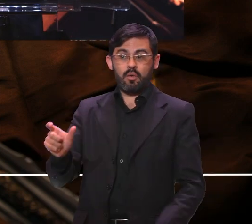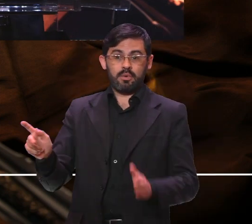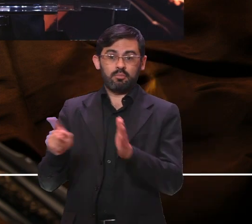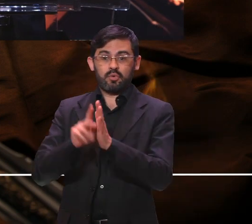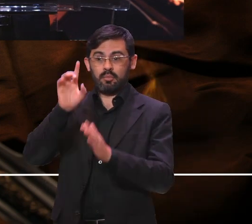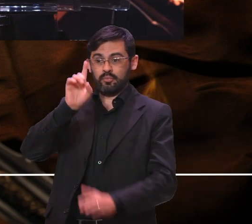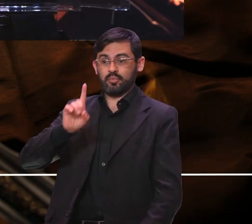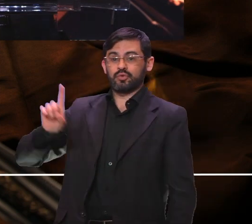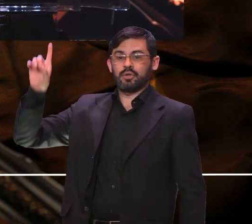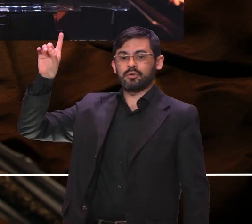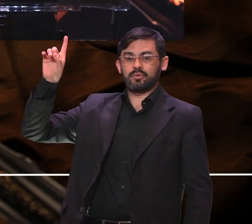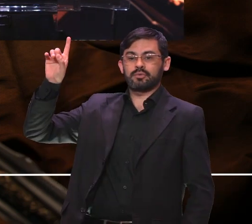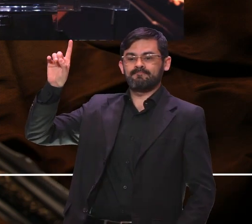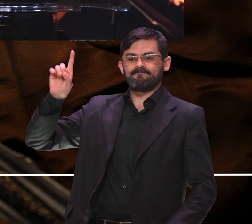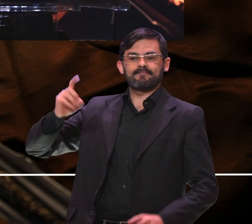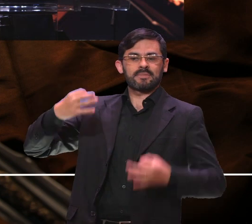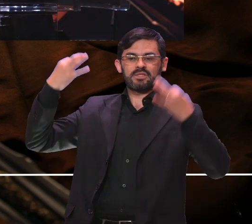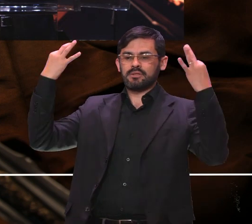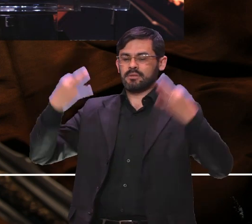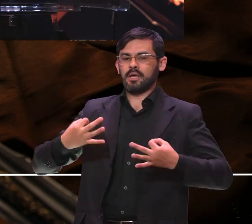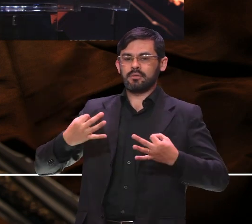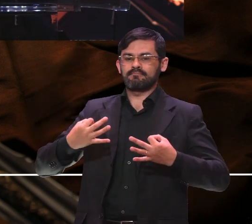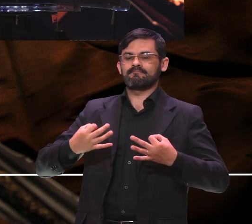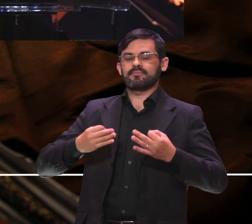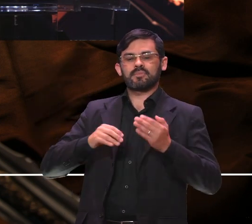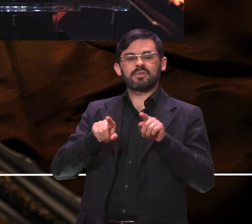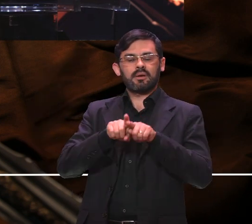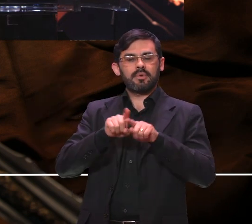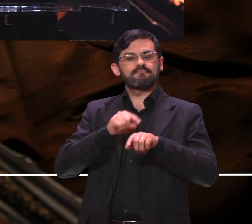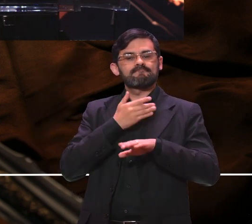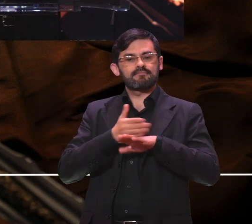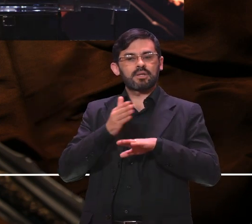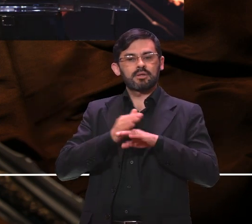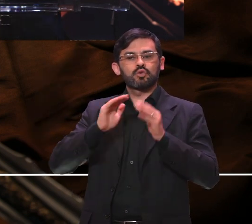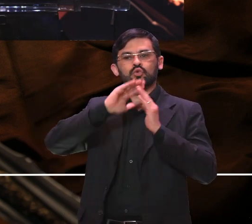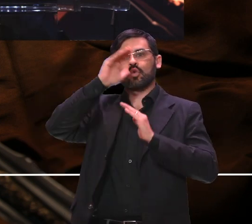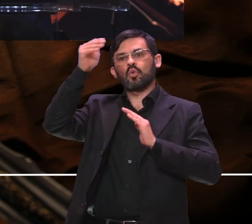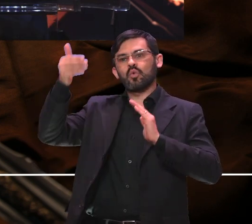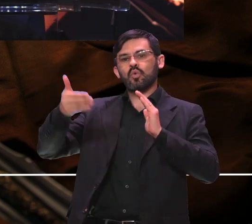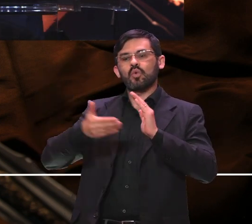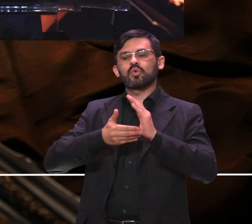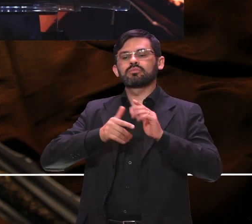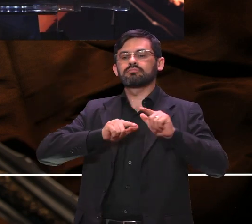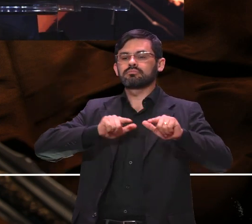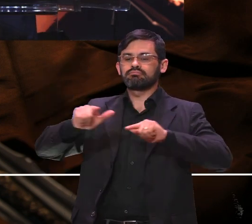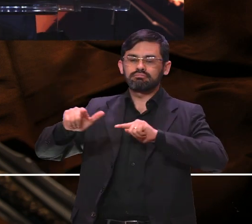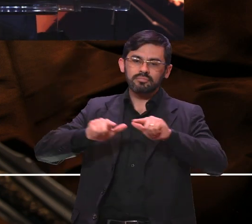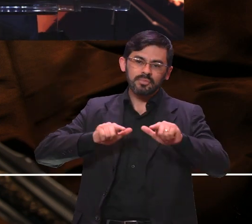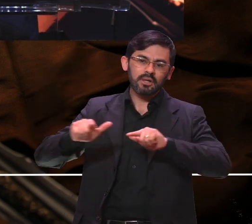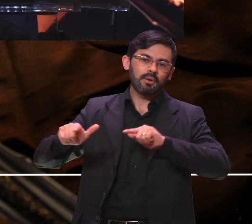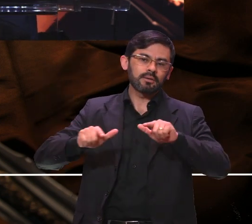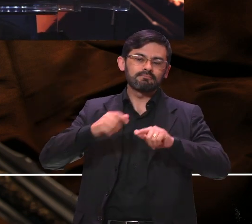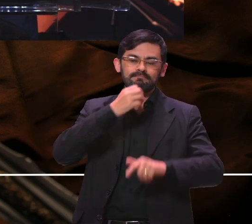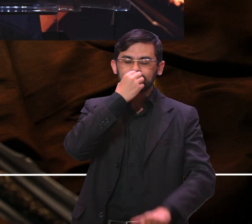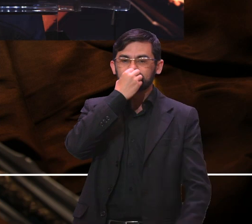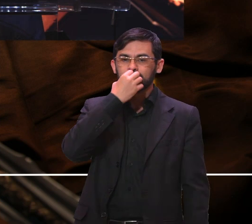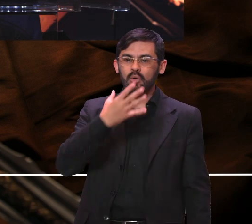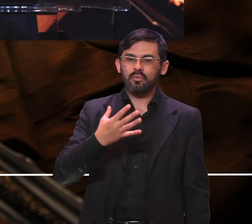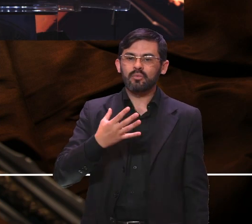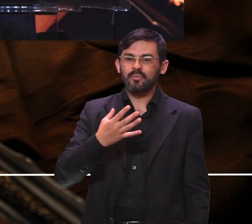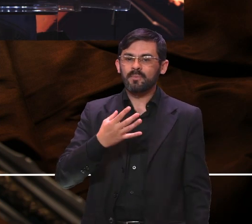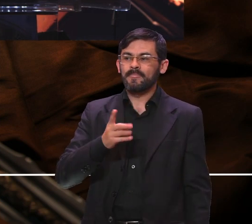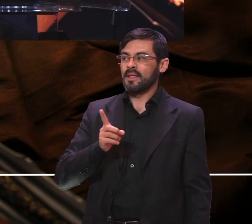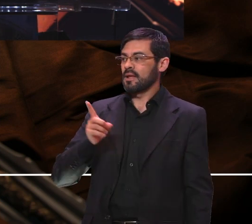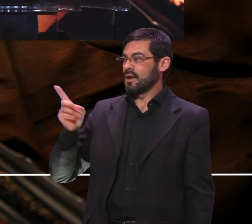Deus seja apto e plenamente preparado para toda boa obra. O Luizinho está